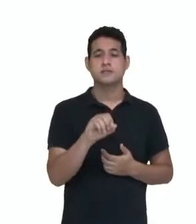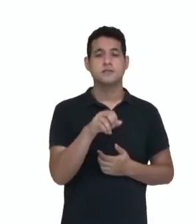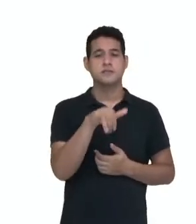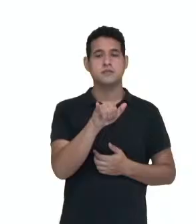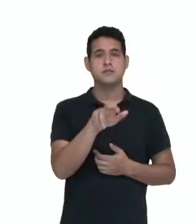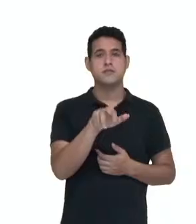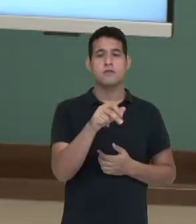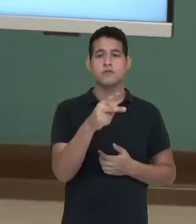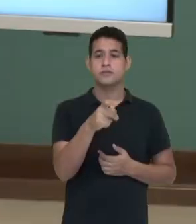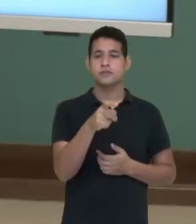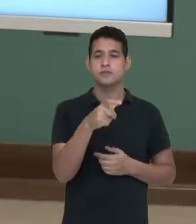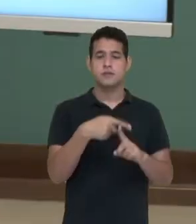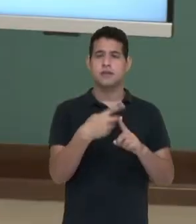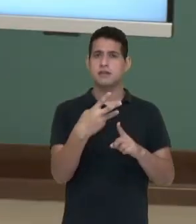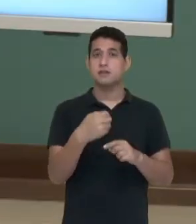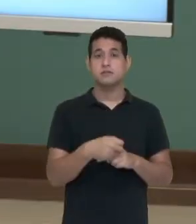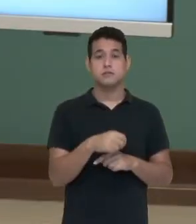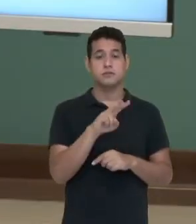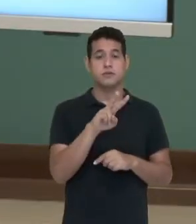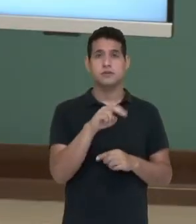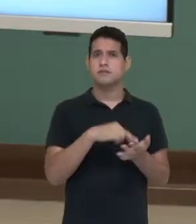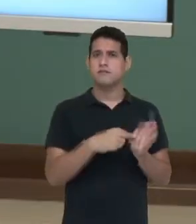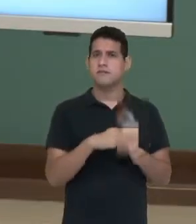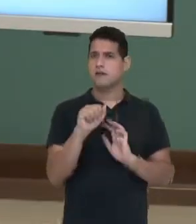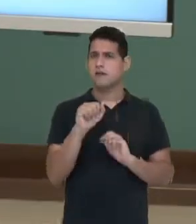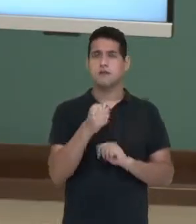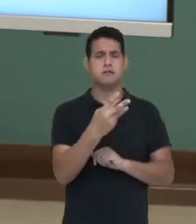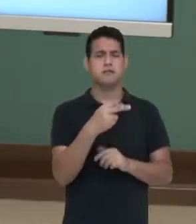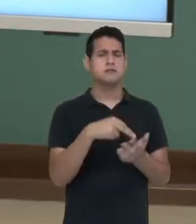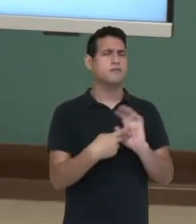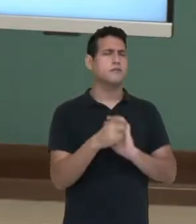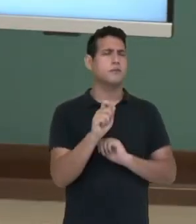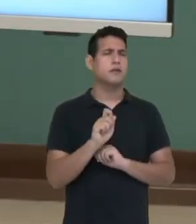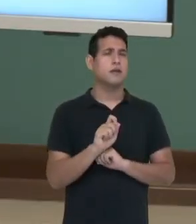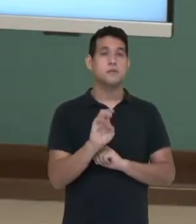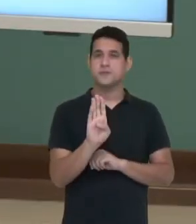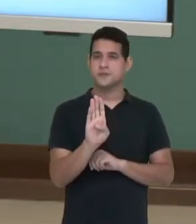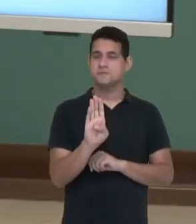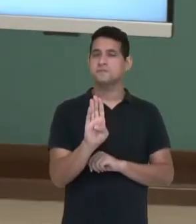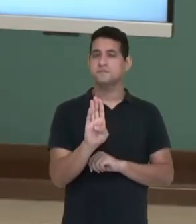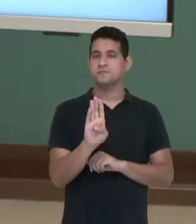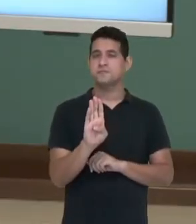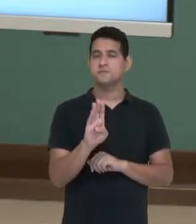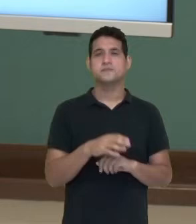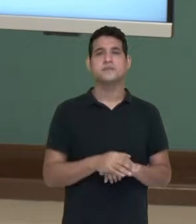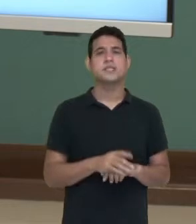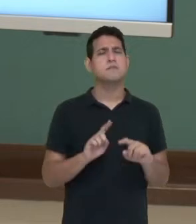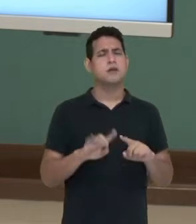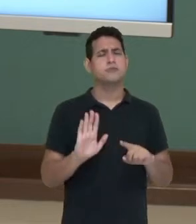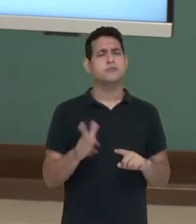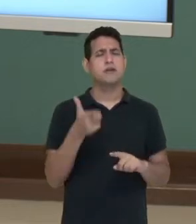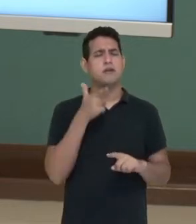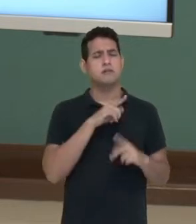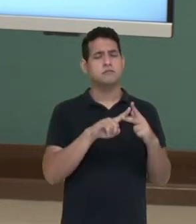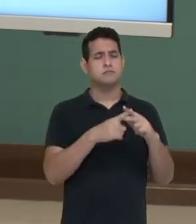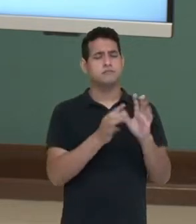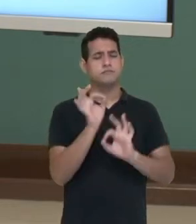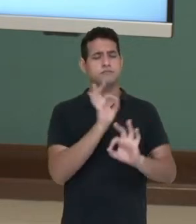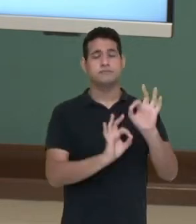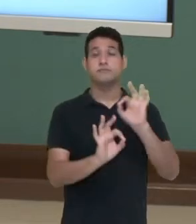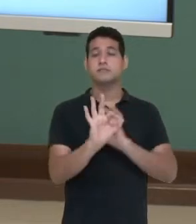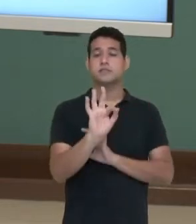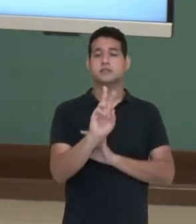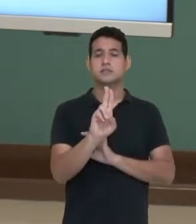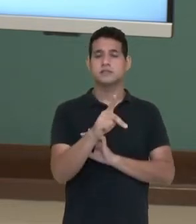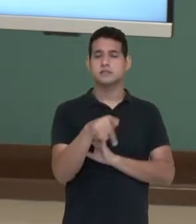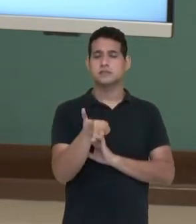2x mais 3, onde o 2 é o a e o 3 é o b, ok? Então, eu consigo montar a